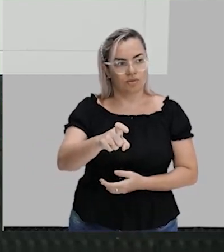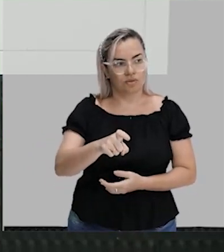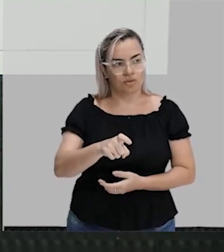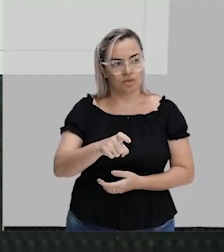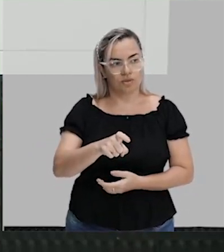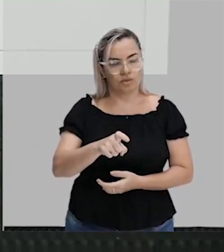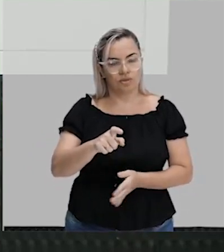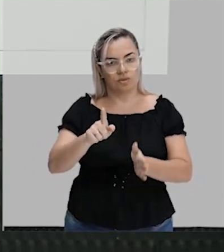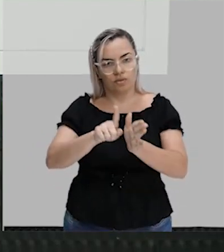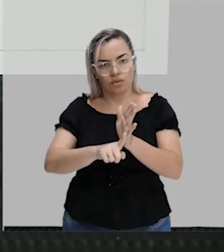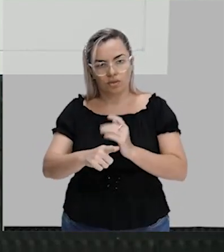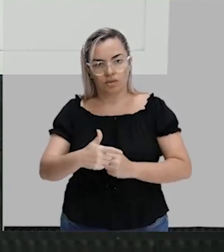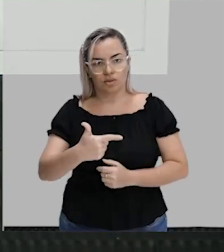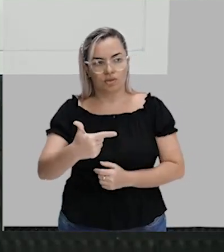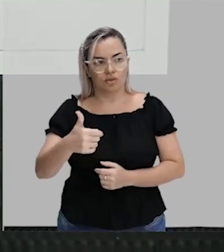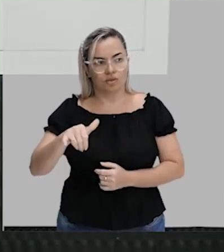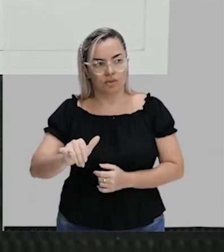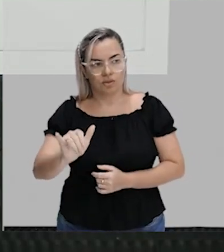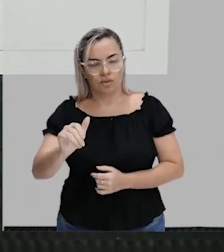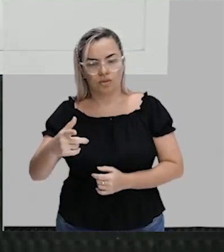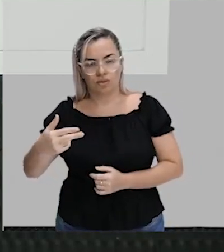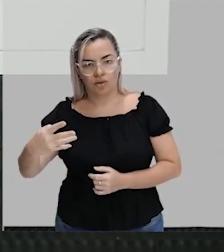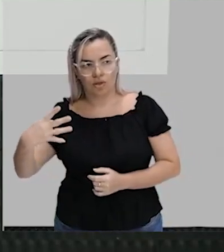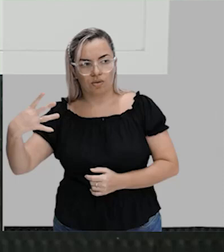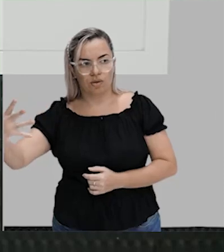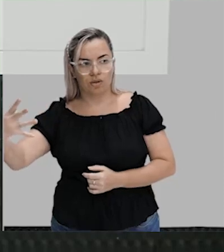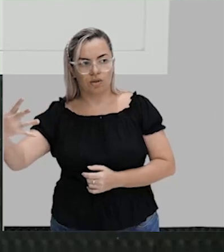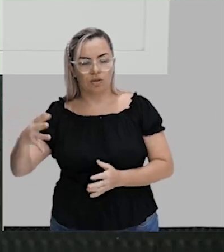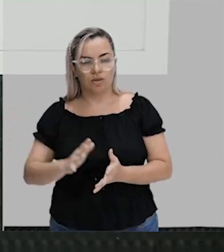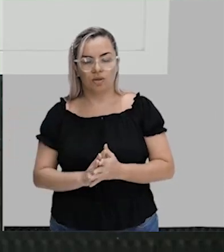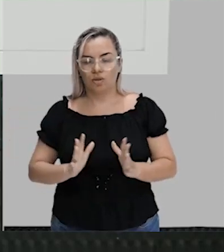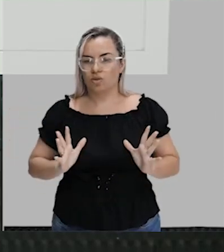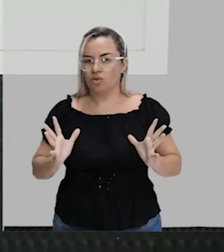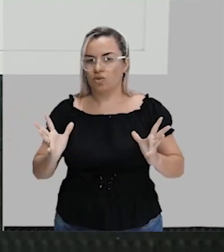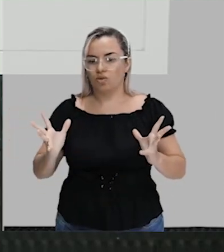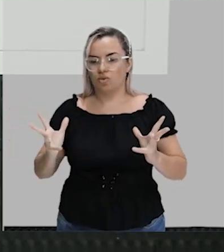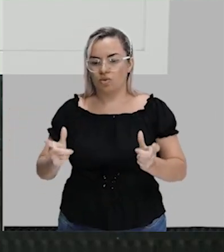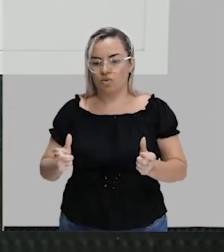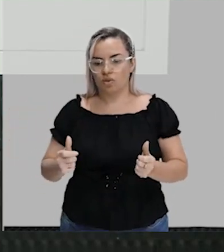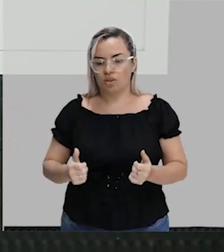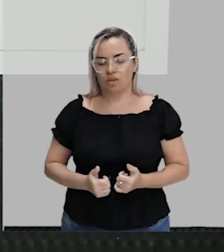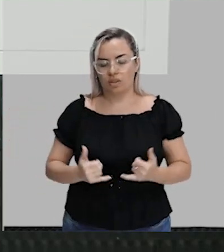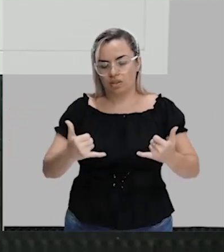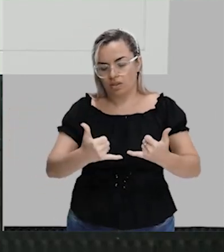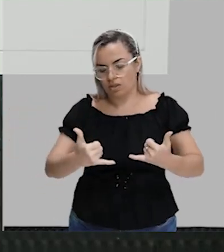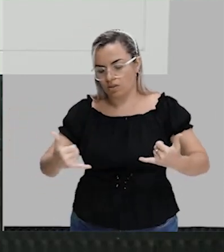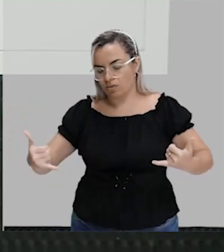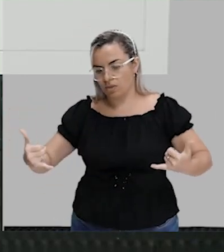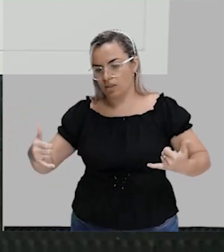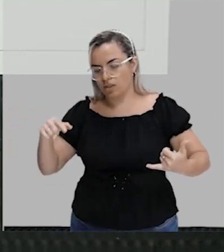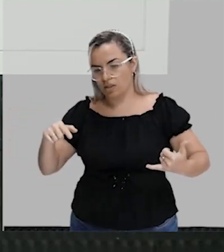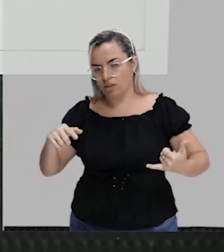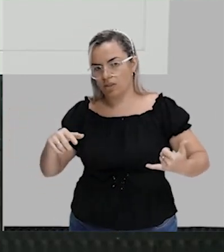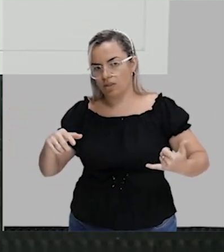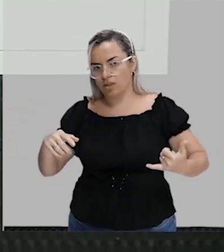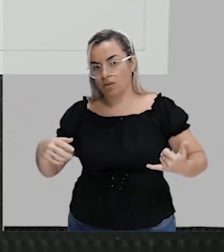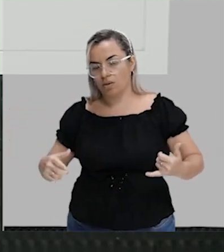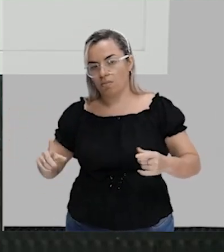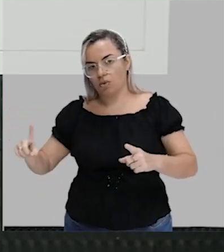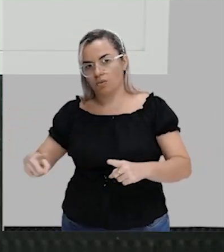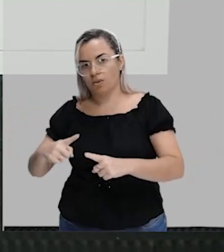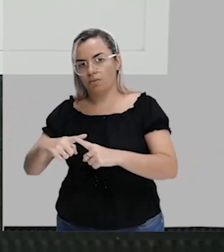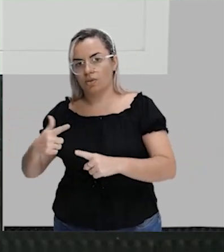e aqui eu vou multiplicar toda a equação por 2 eu vou encontrar 2x +